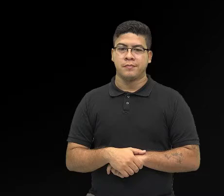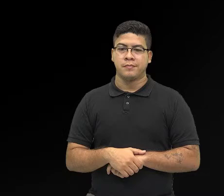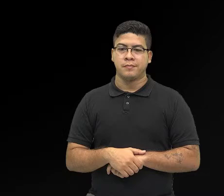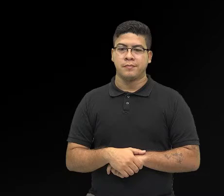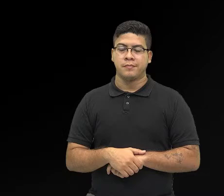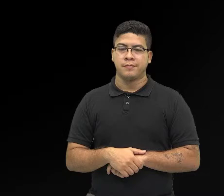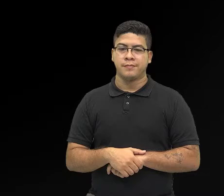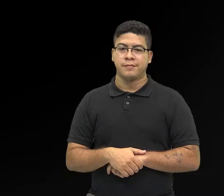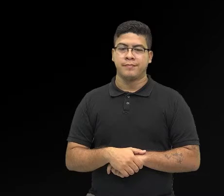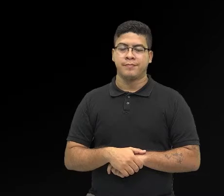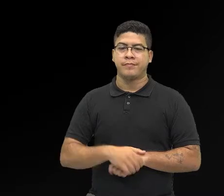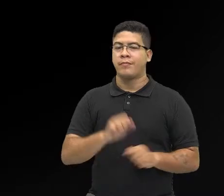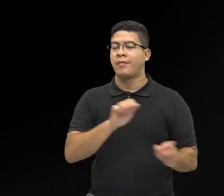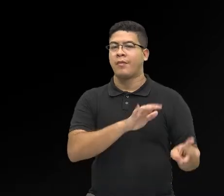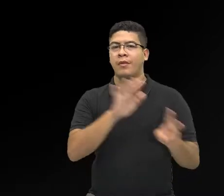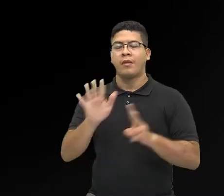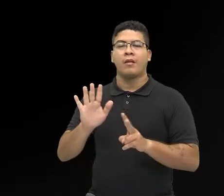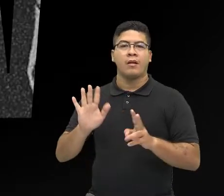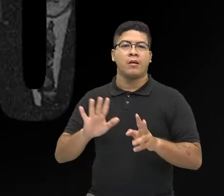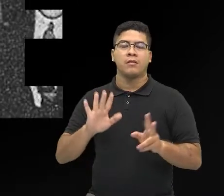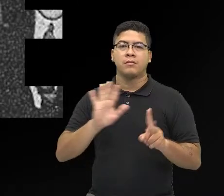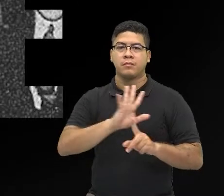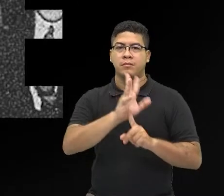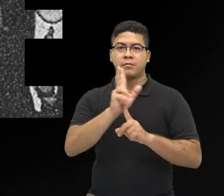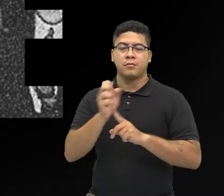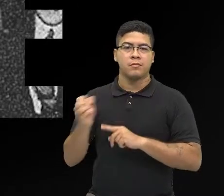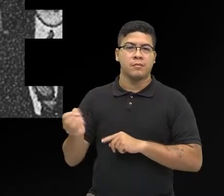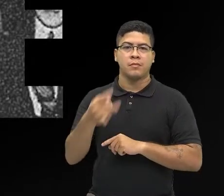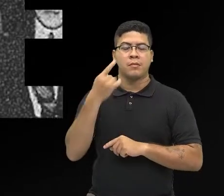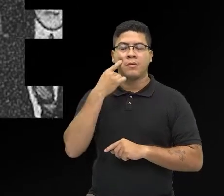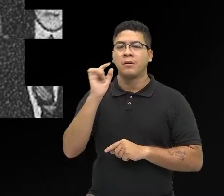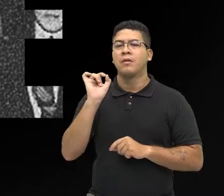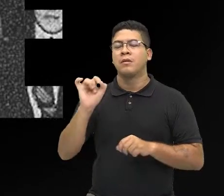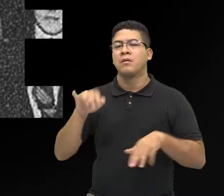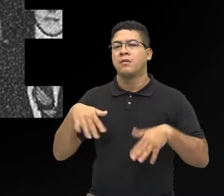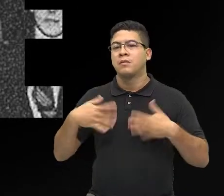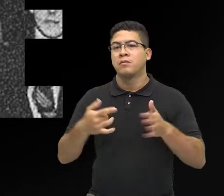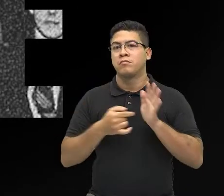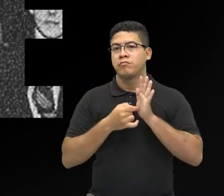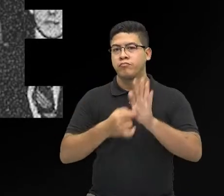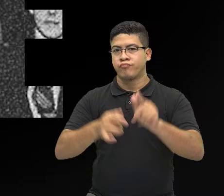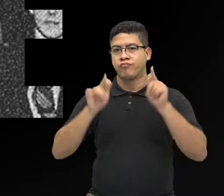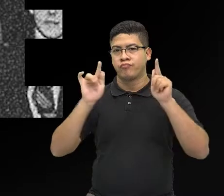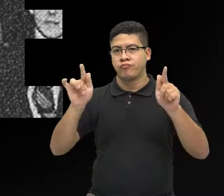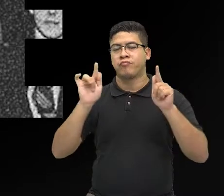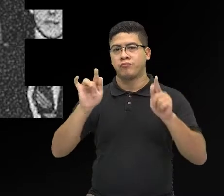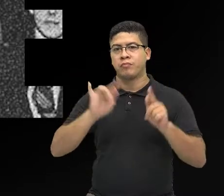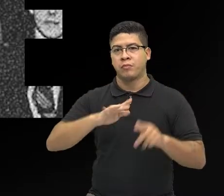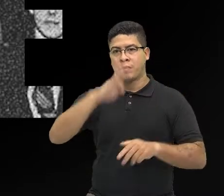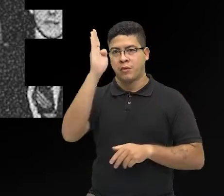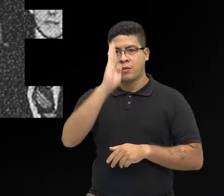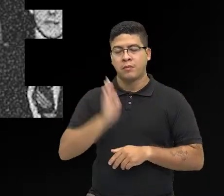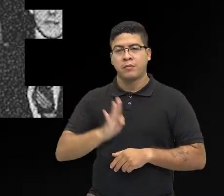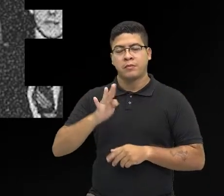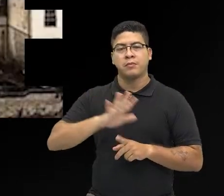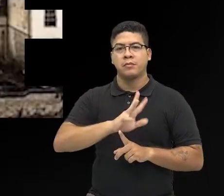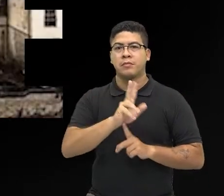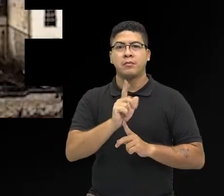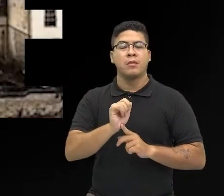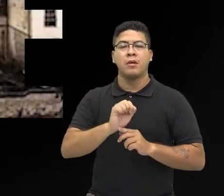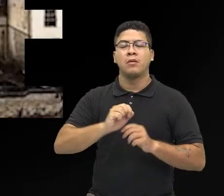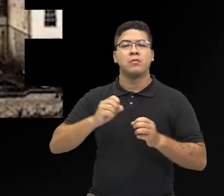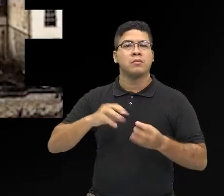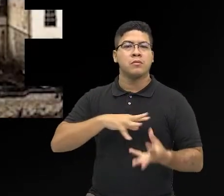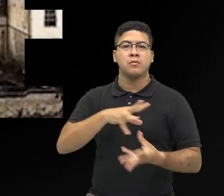A Semana de Arte Moderna apresentou-se como a primeira manifestação coletiva pública da história cultural brasileira a favor de um espírito novo